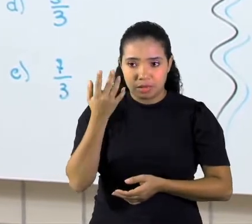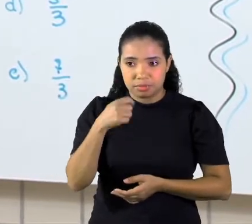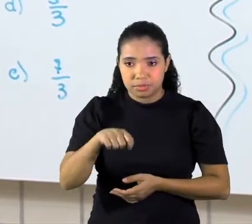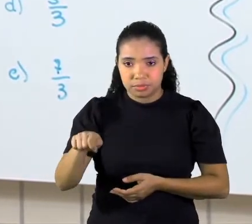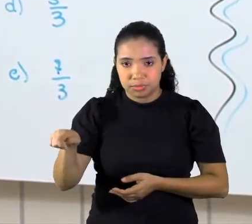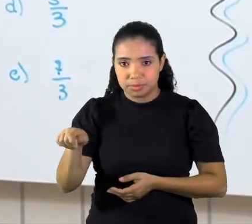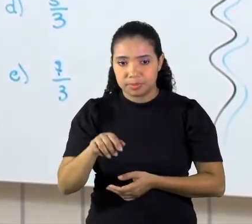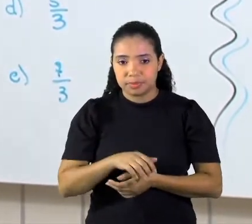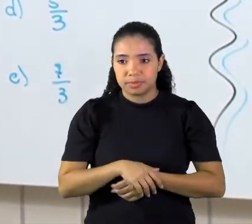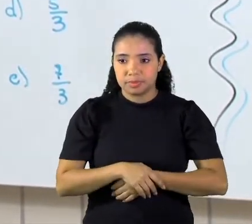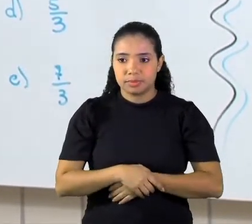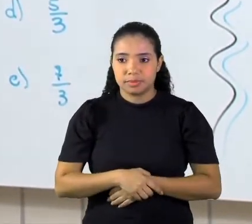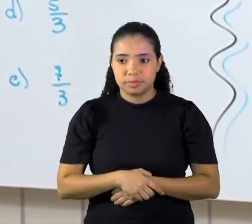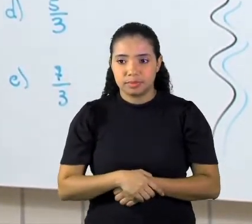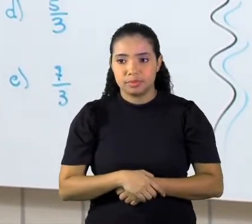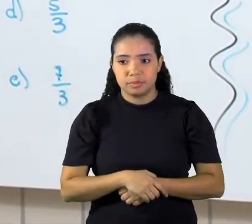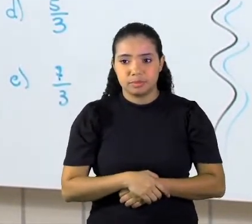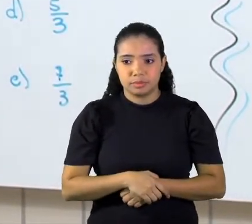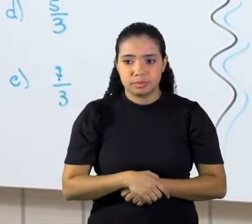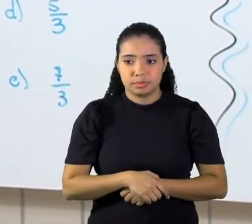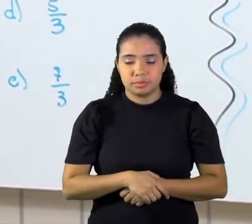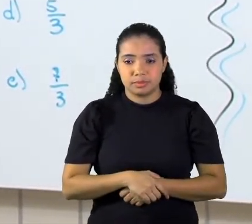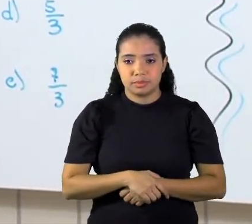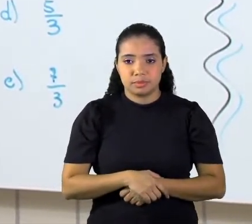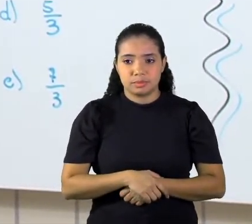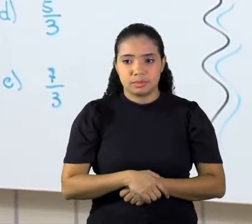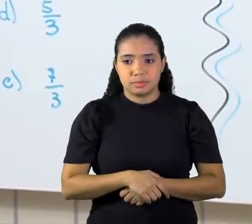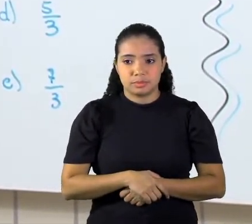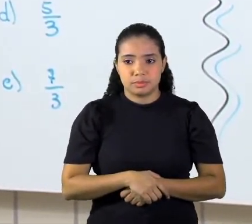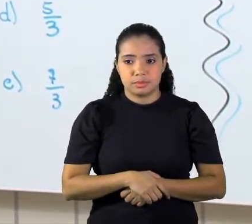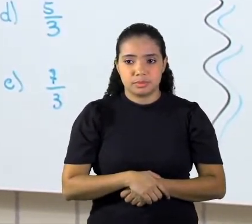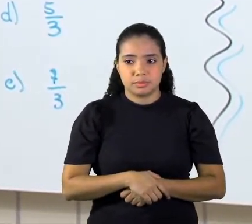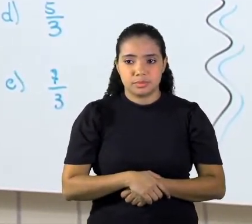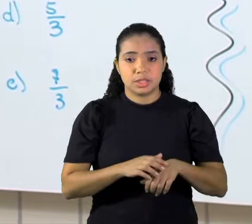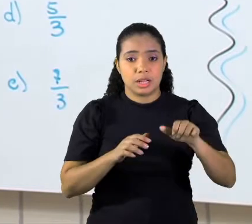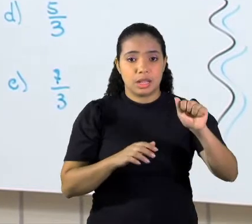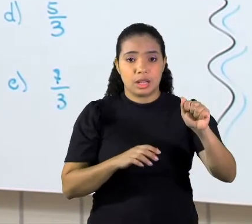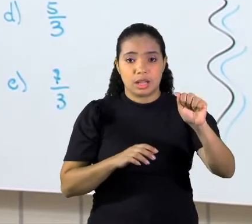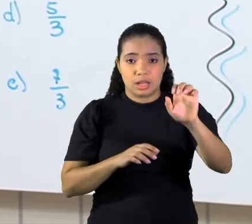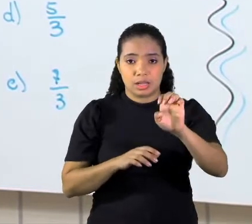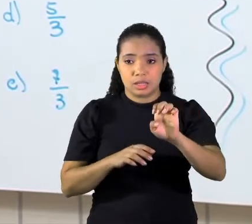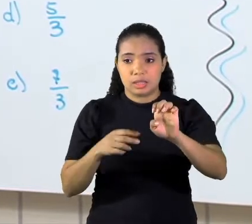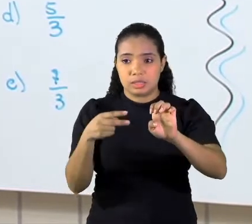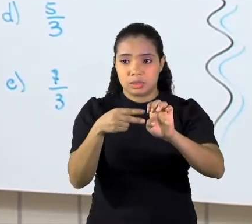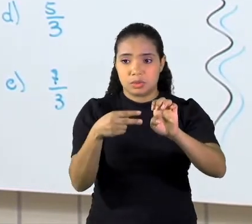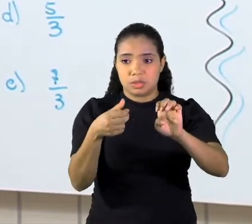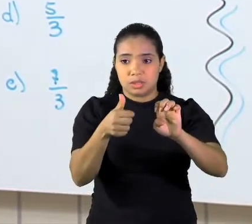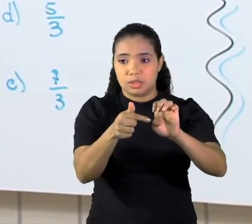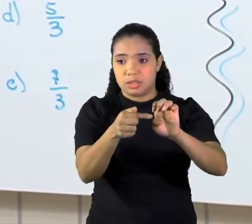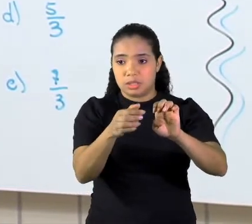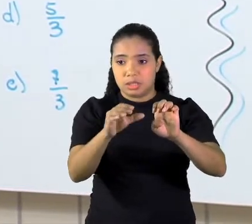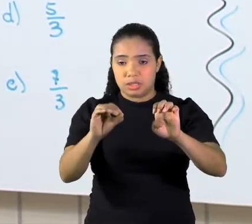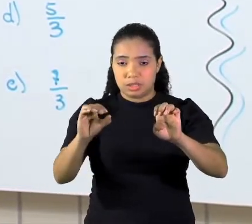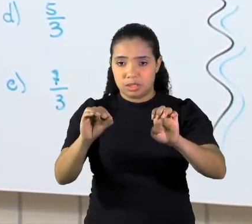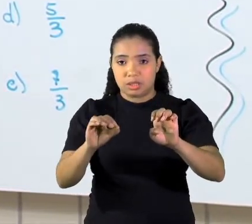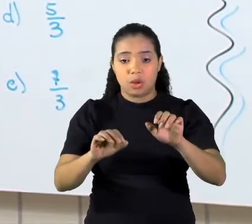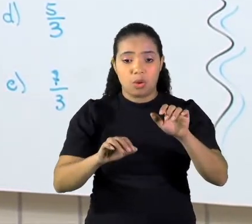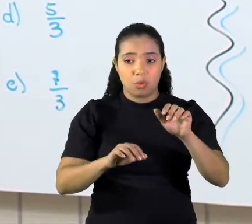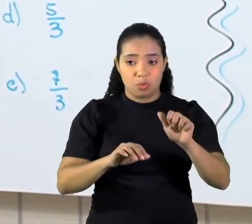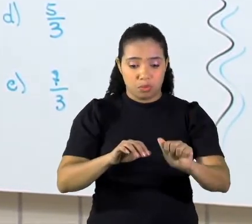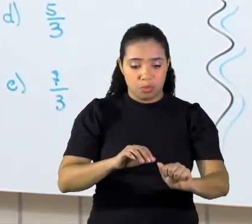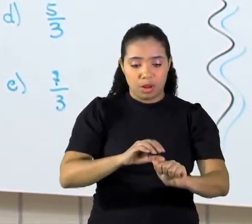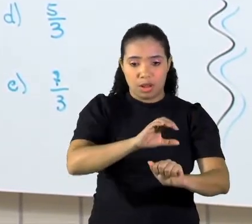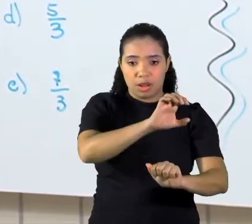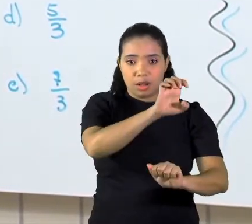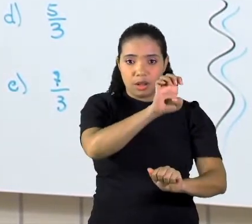3. Bom, seguindo a leitura, o segmento AE tem 700. Então do A até o E aqui